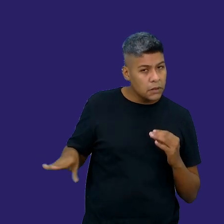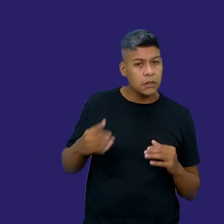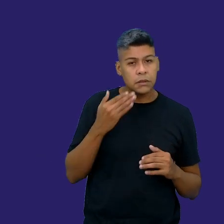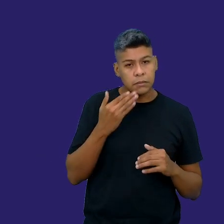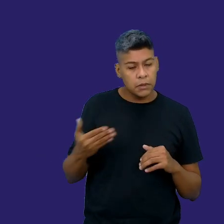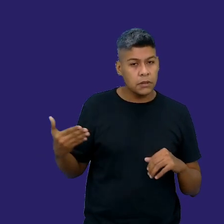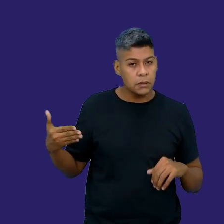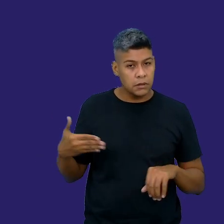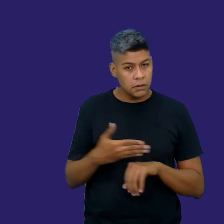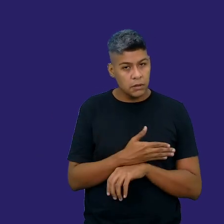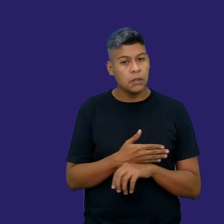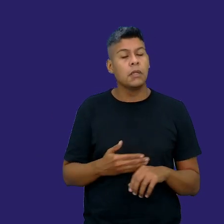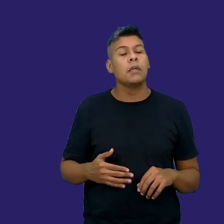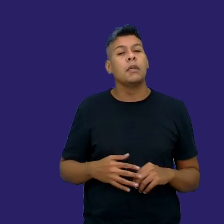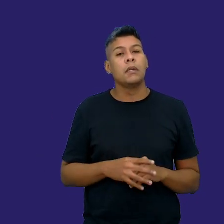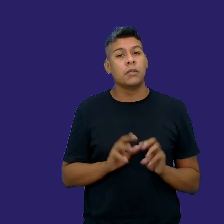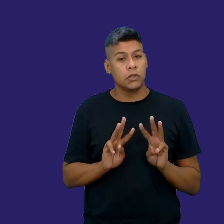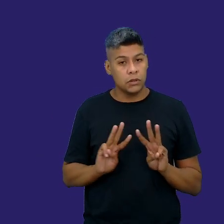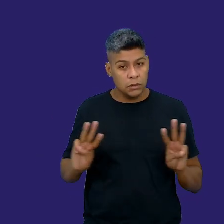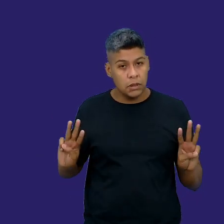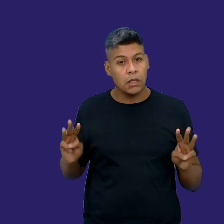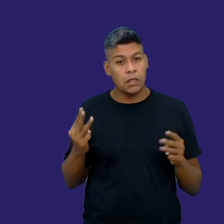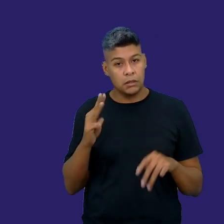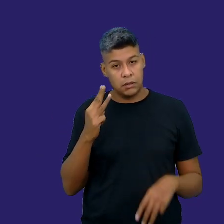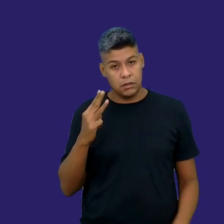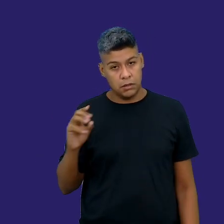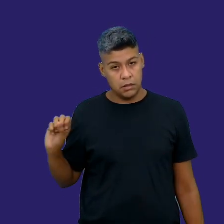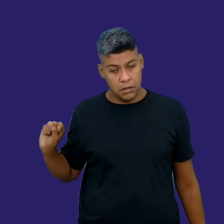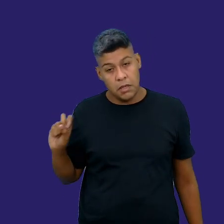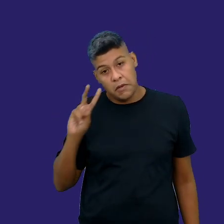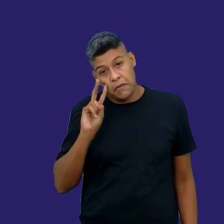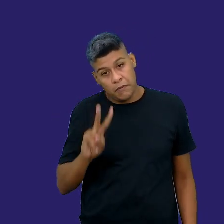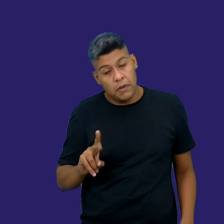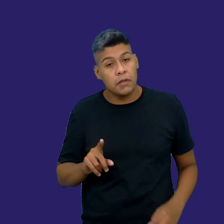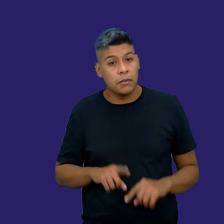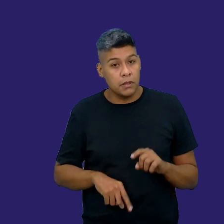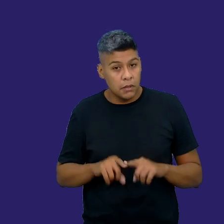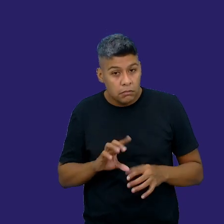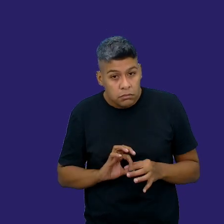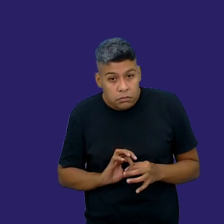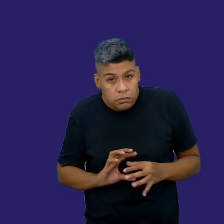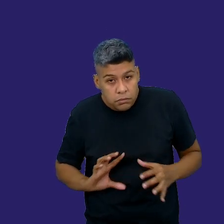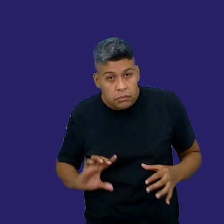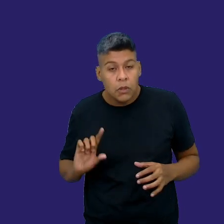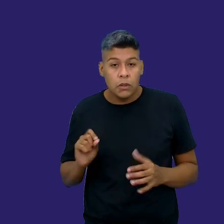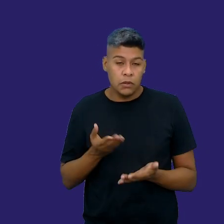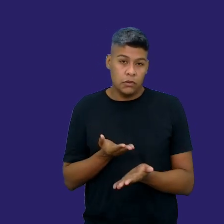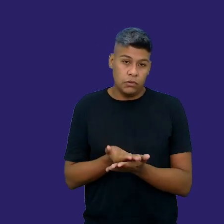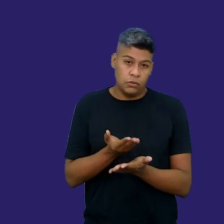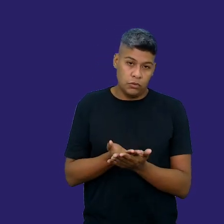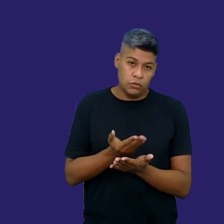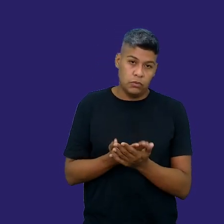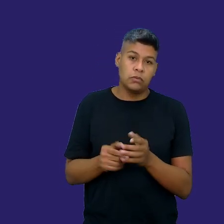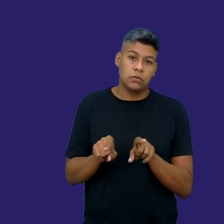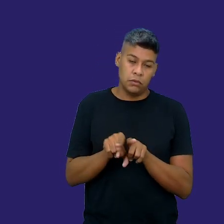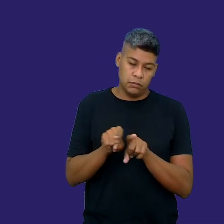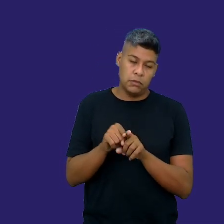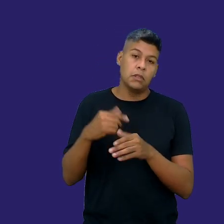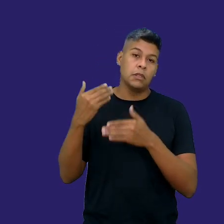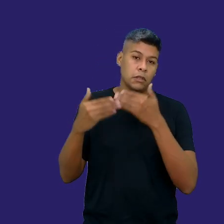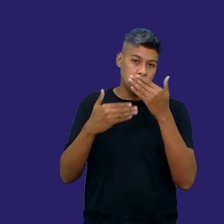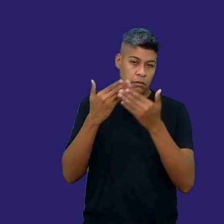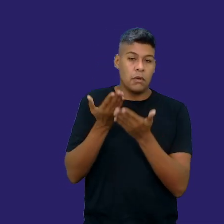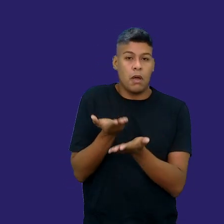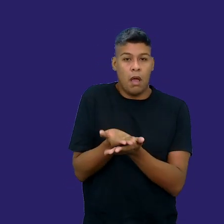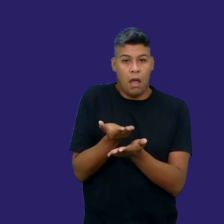vocês acessem o site da IFAP e consultem os materiais que estão à disposição para estudo e também para o desenvolvimento